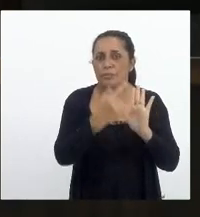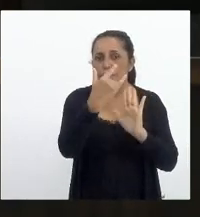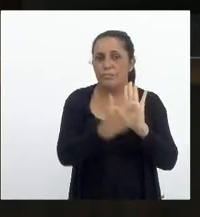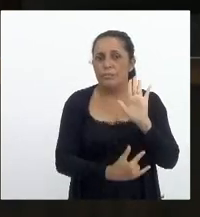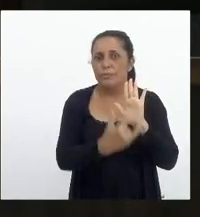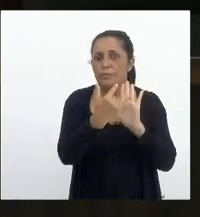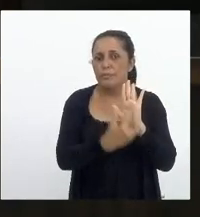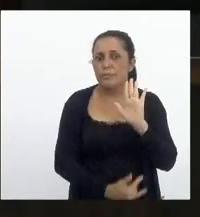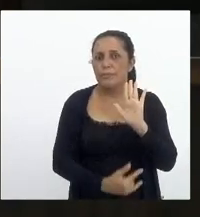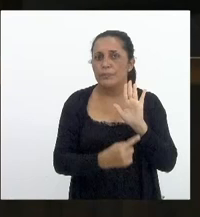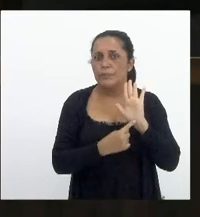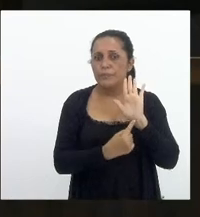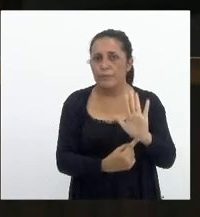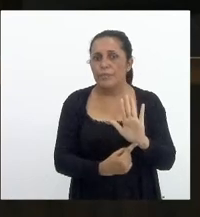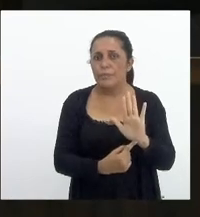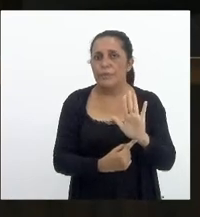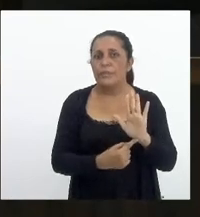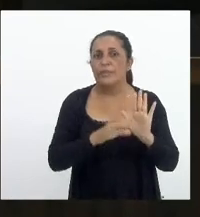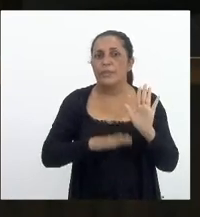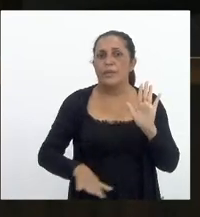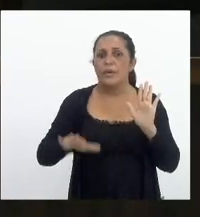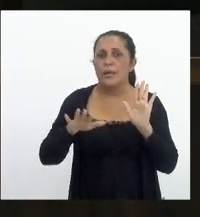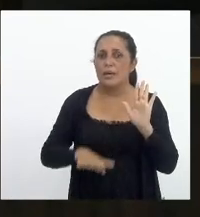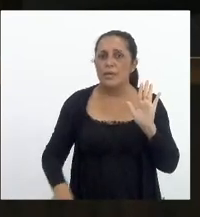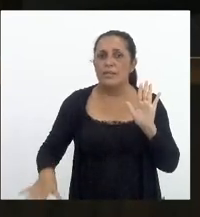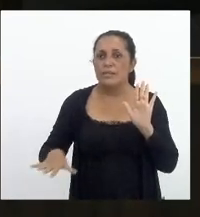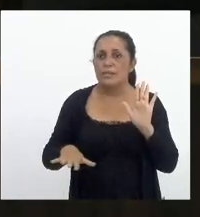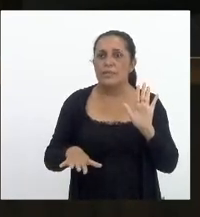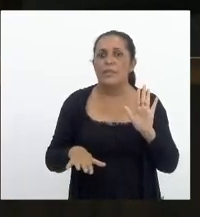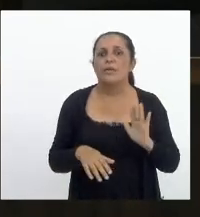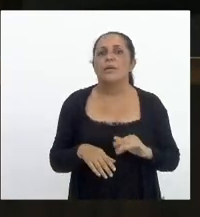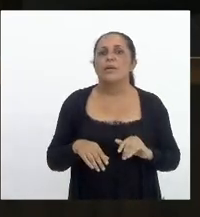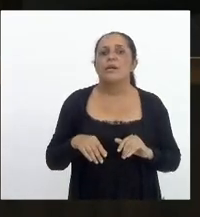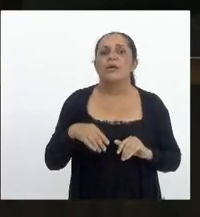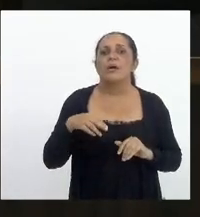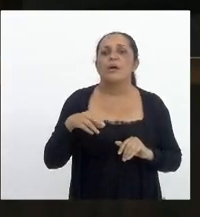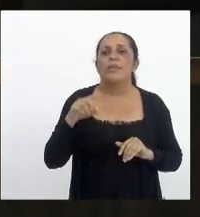criança do adolescente e do idoso deputada Rosane Félix